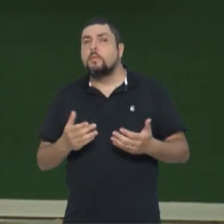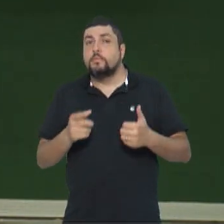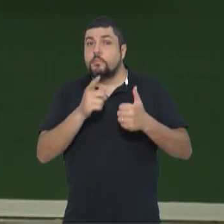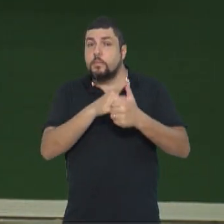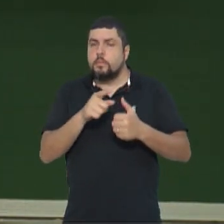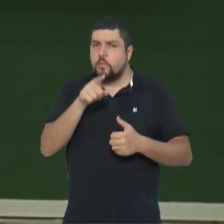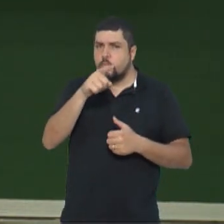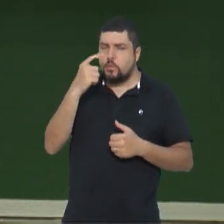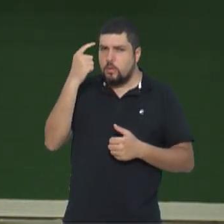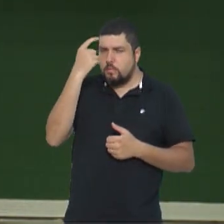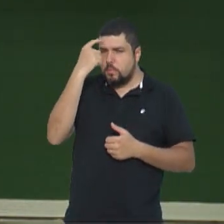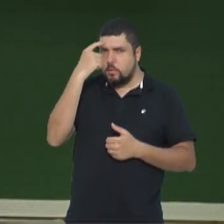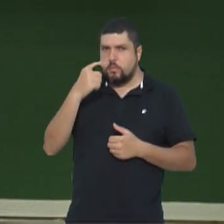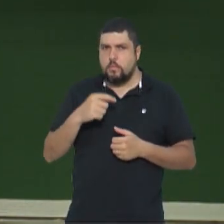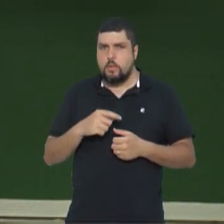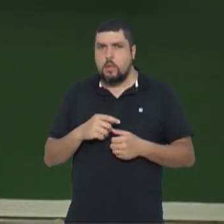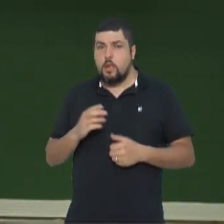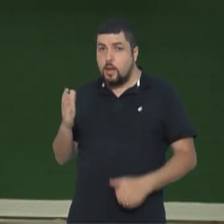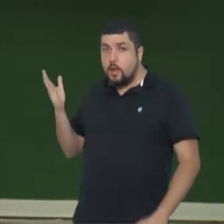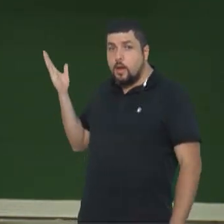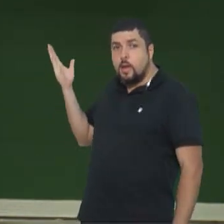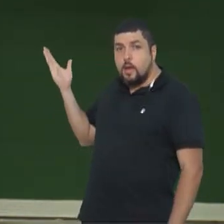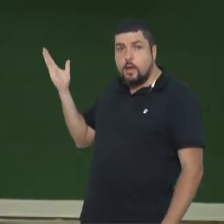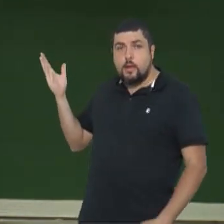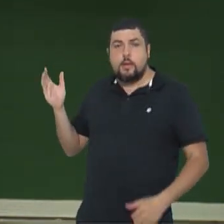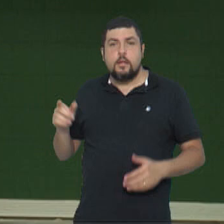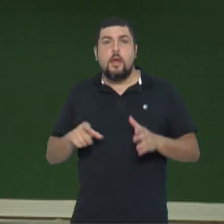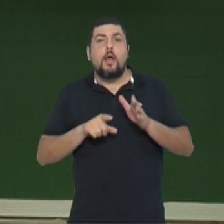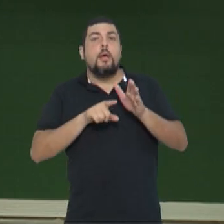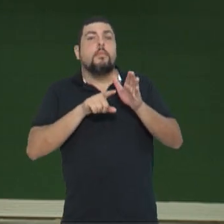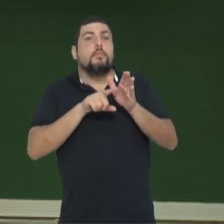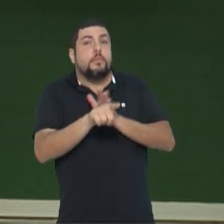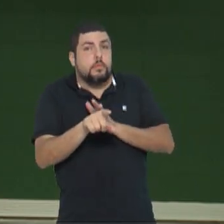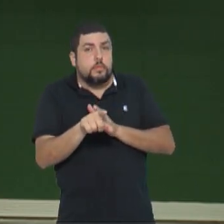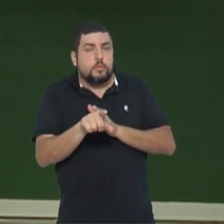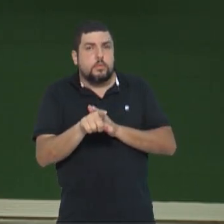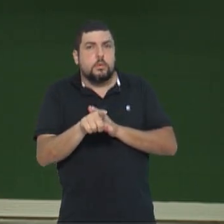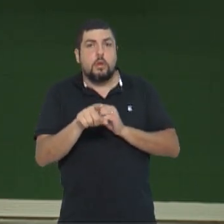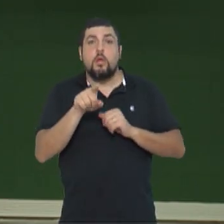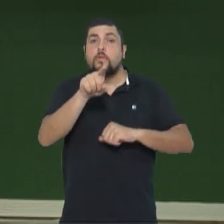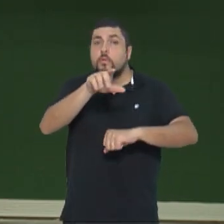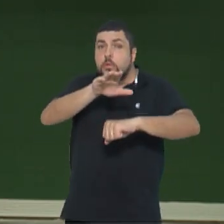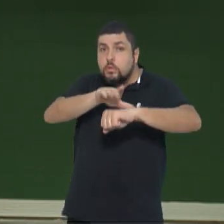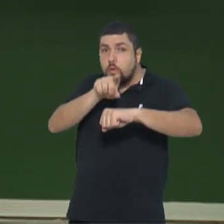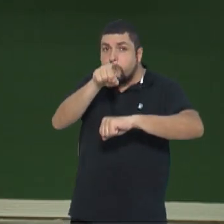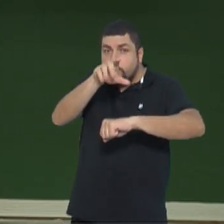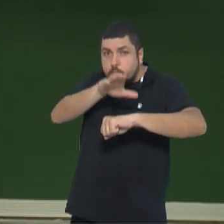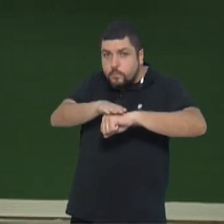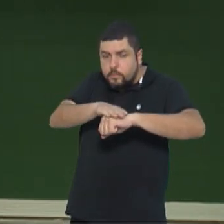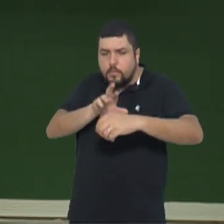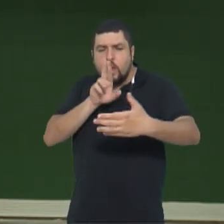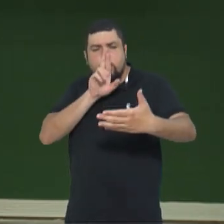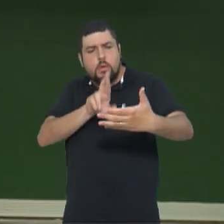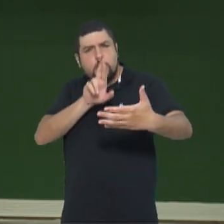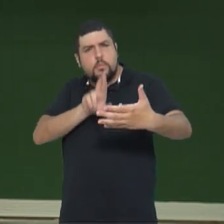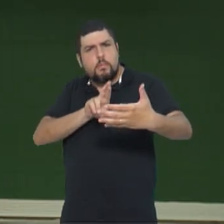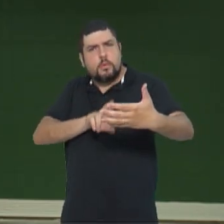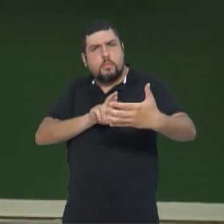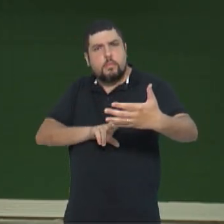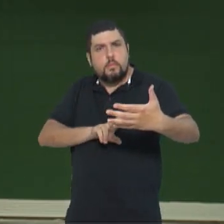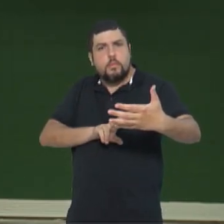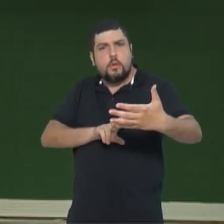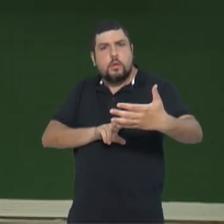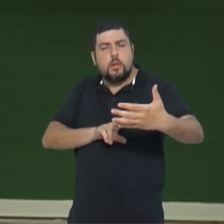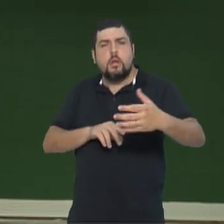professora colocou em forma de pergunta, é bem legal. Então, você pode responder essas perguntas no seu caderno antes de começar a fazer a sua